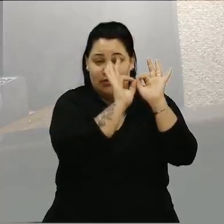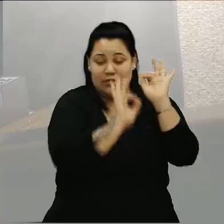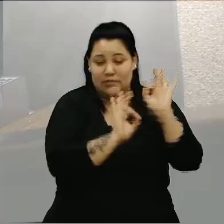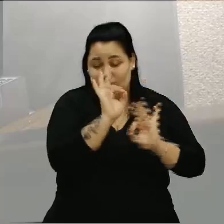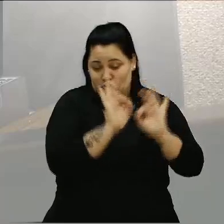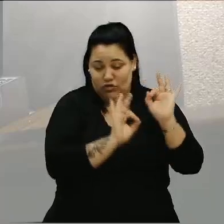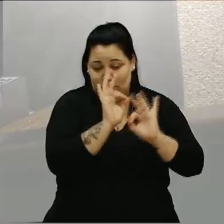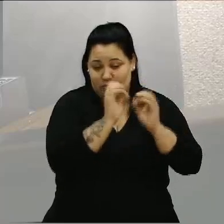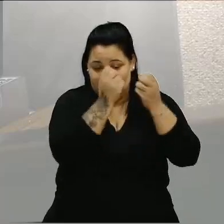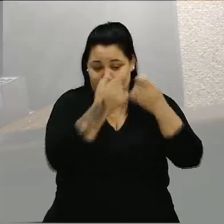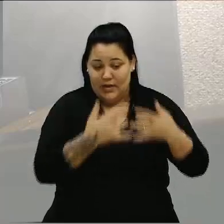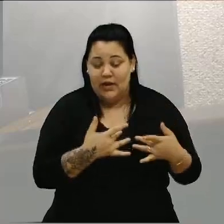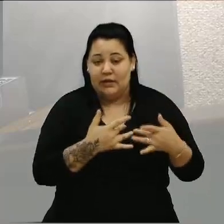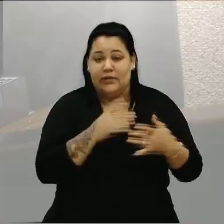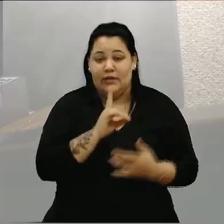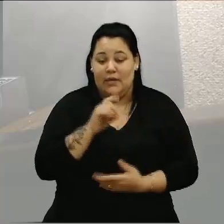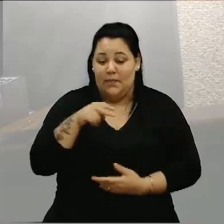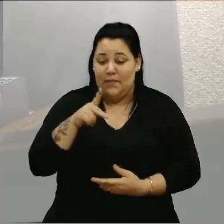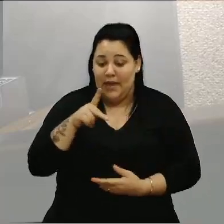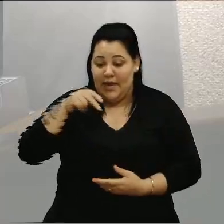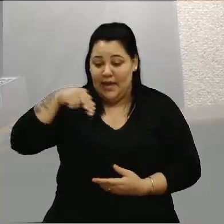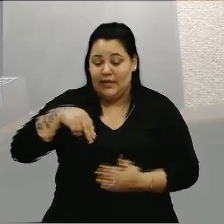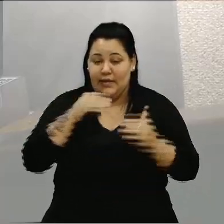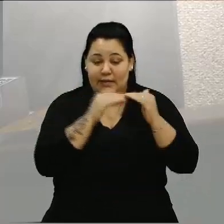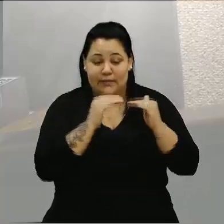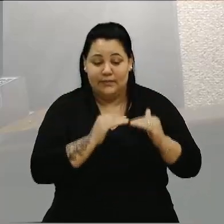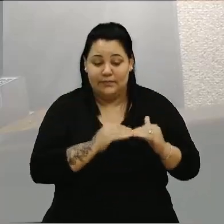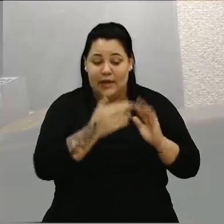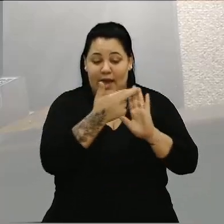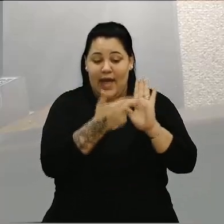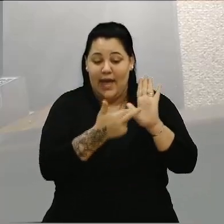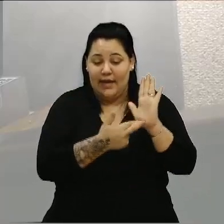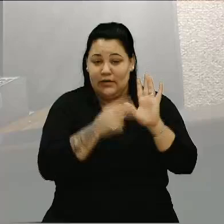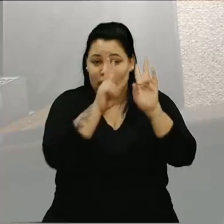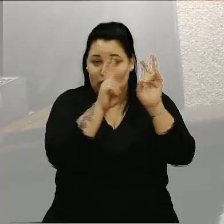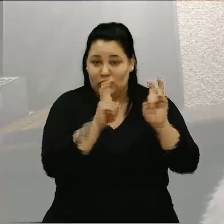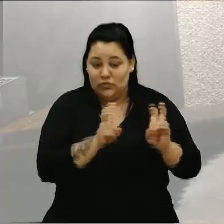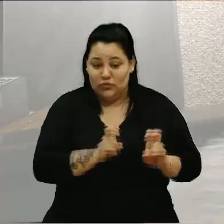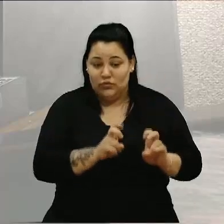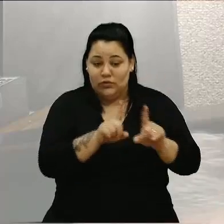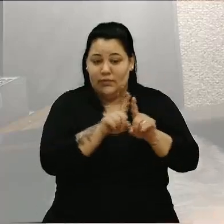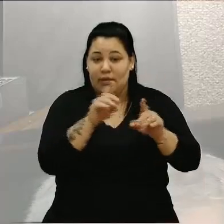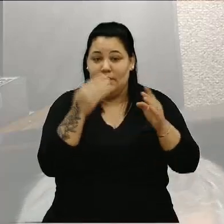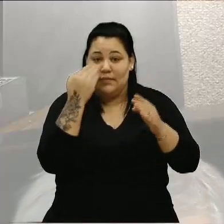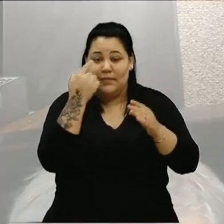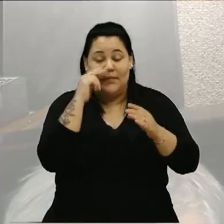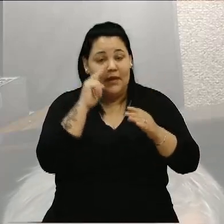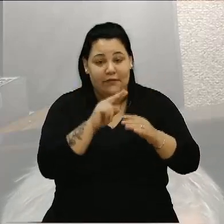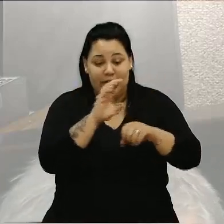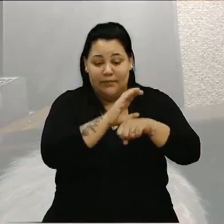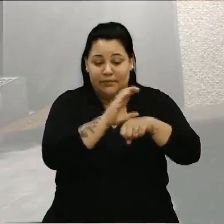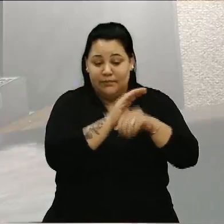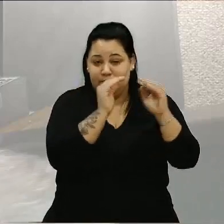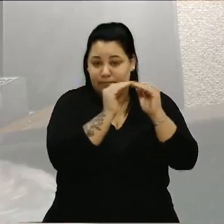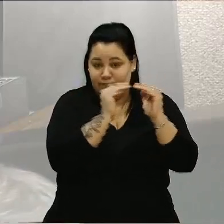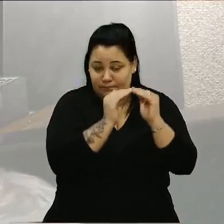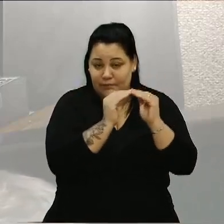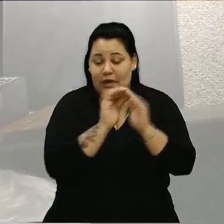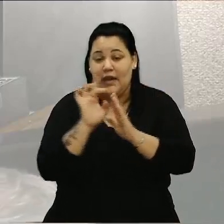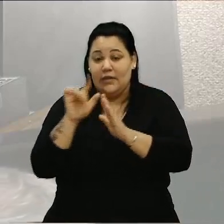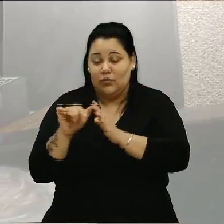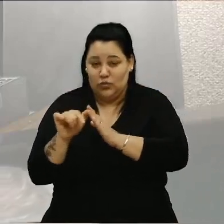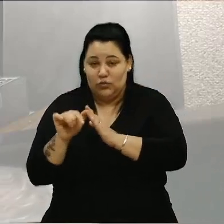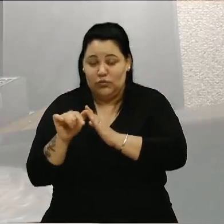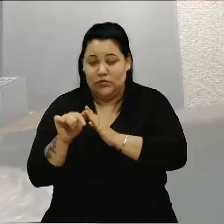opina pela viabilidade jurídica da matéria, por consequência da sua constitucionalidade. Após,